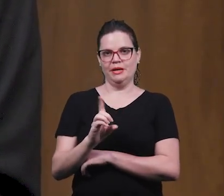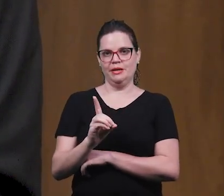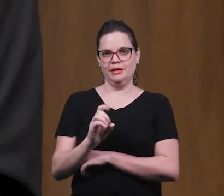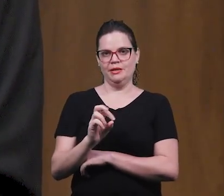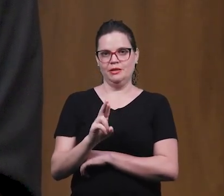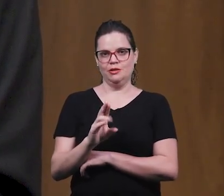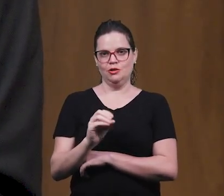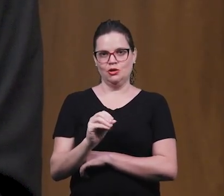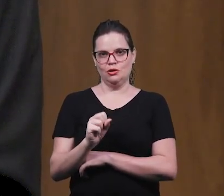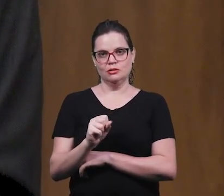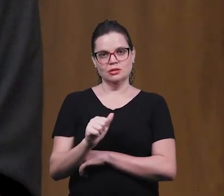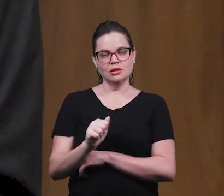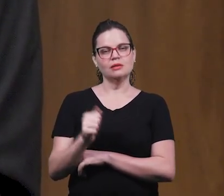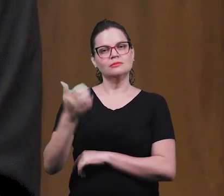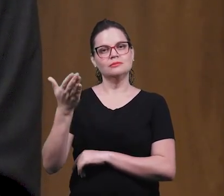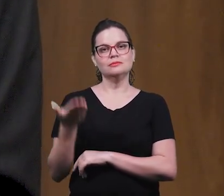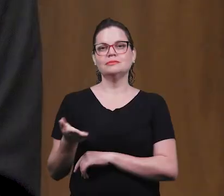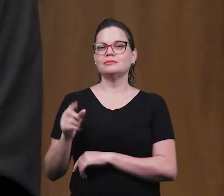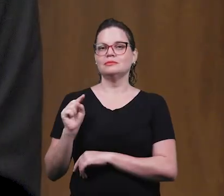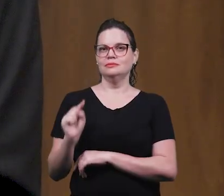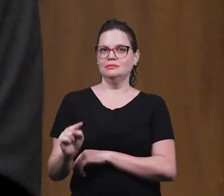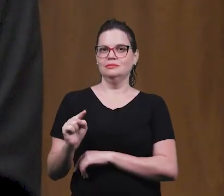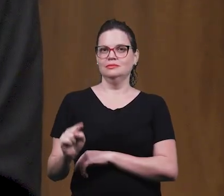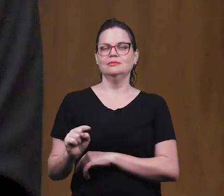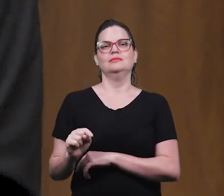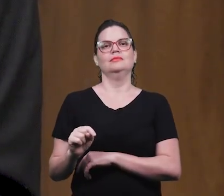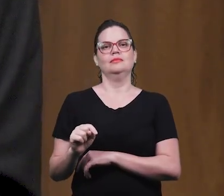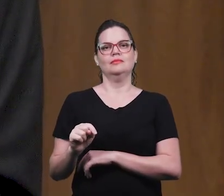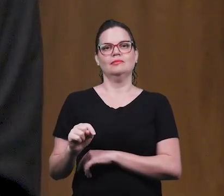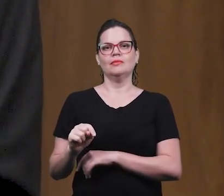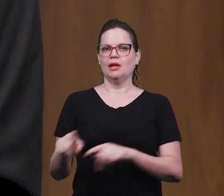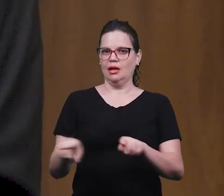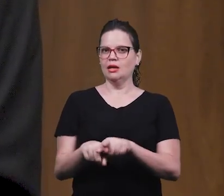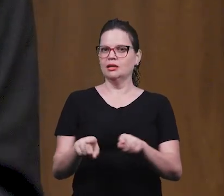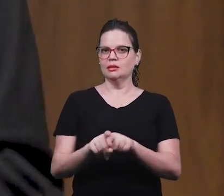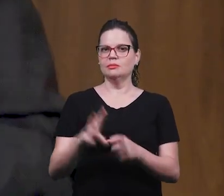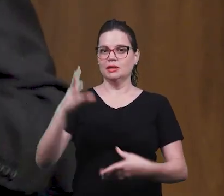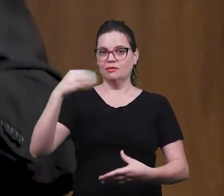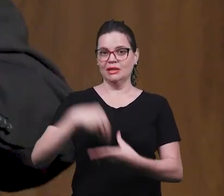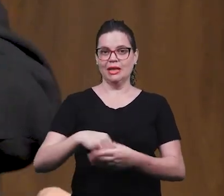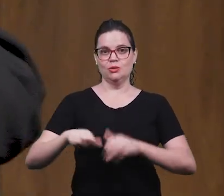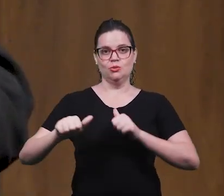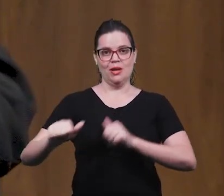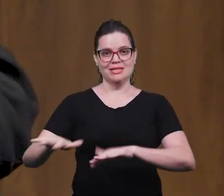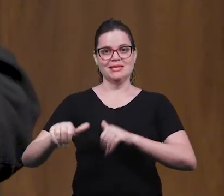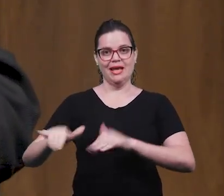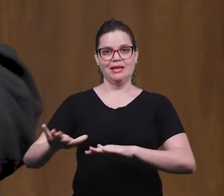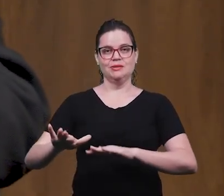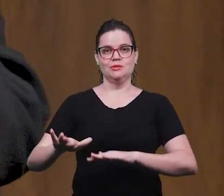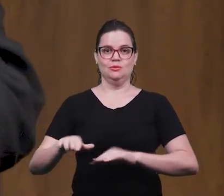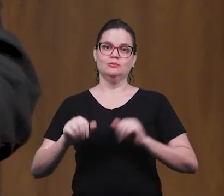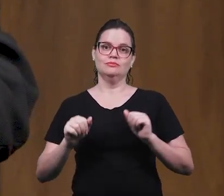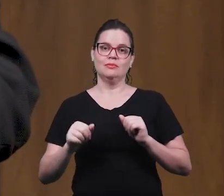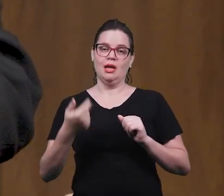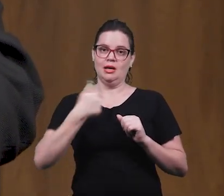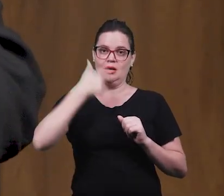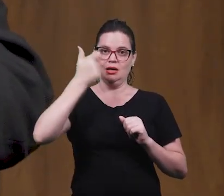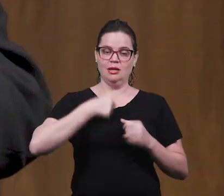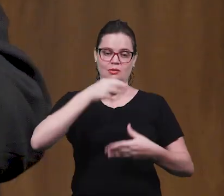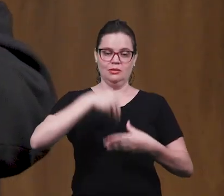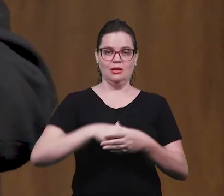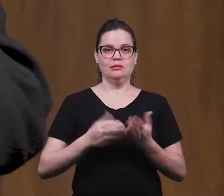Pedrosa, eu e ele somos contemporâneos de escola militar. Ele entrou no exército e eu entrei na